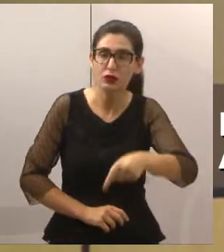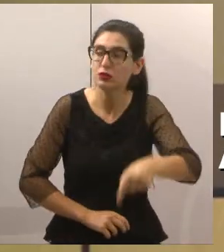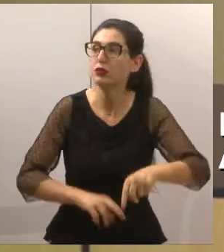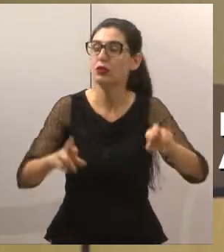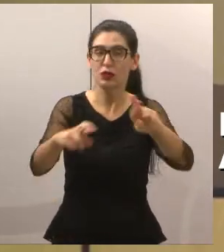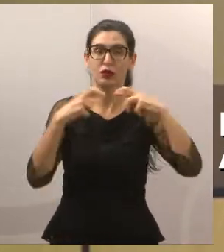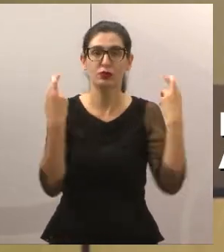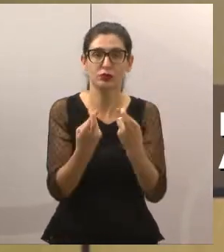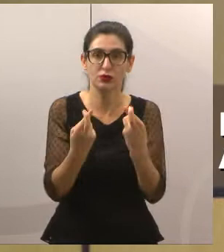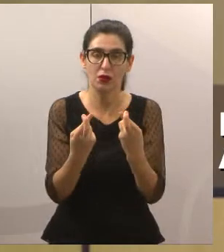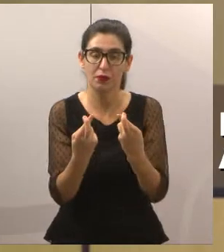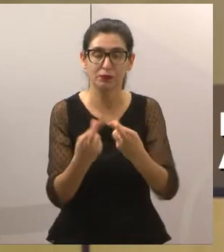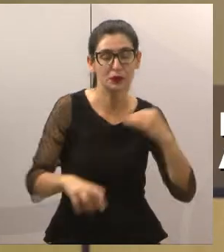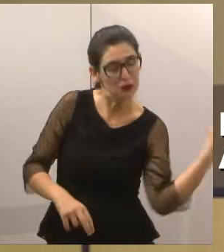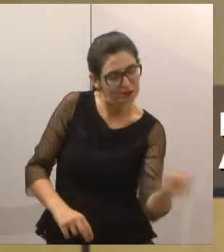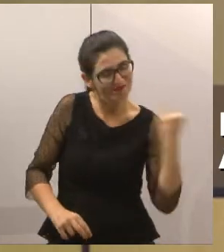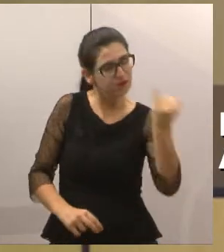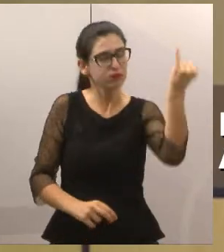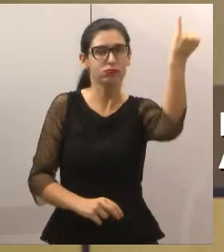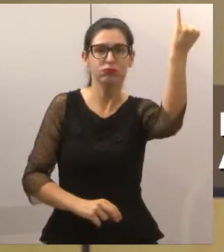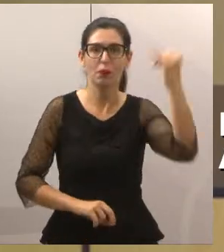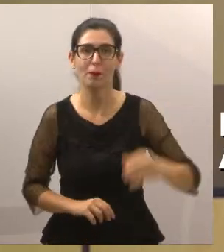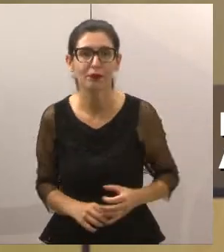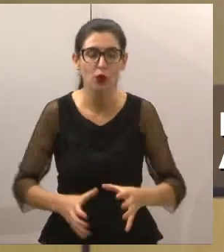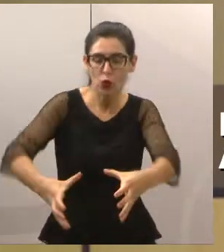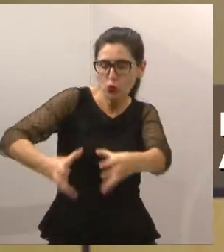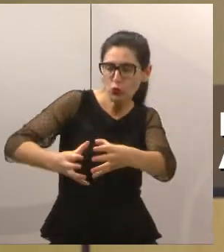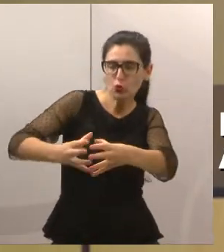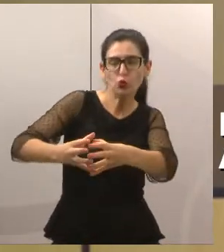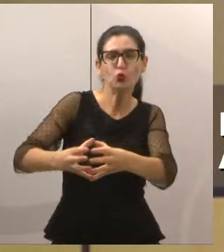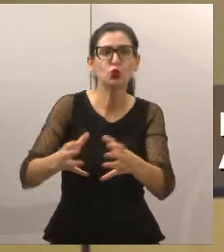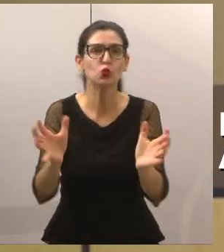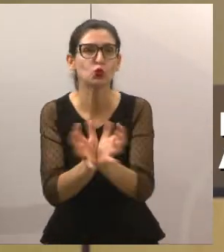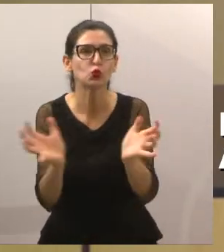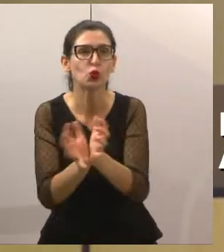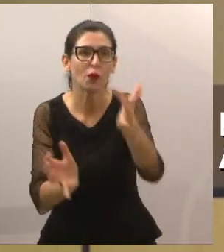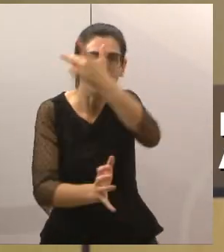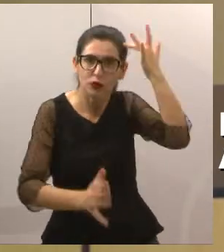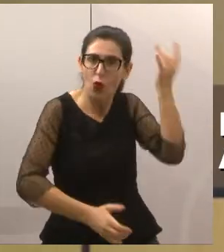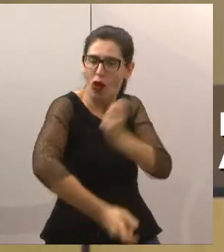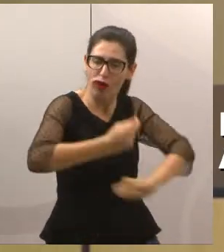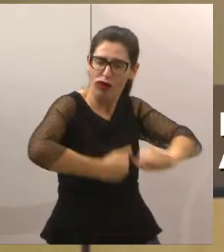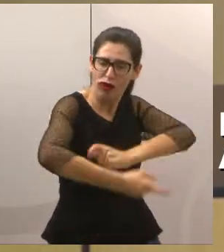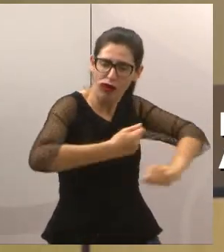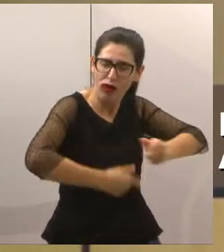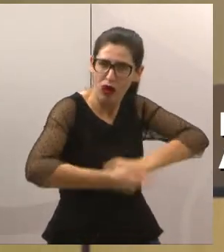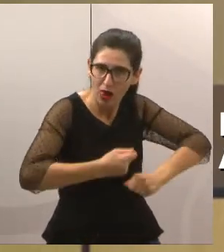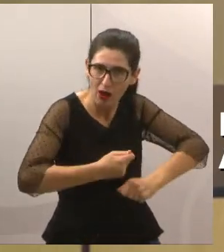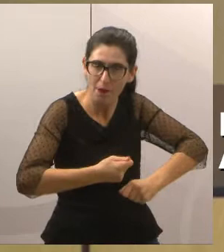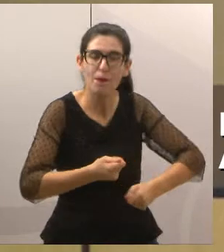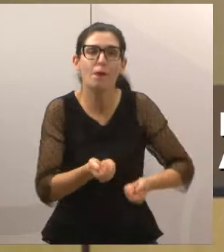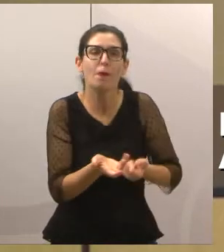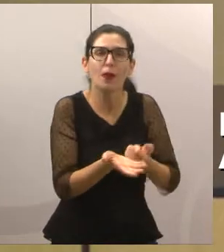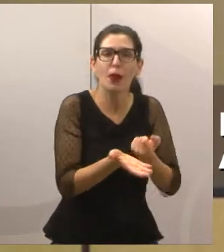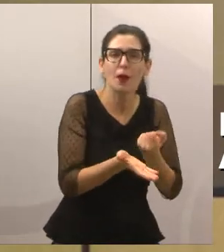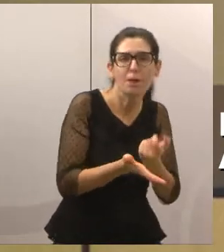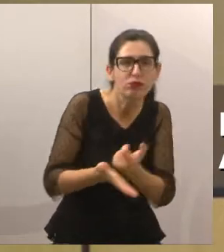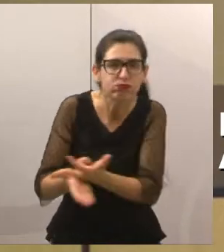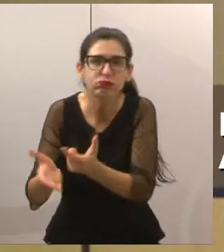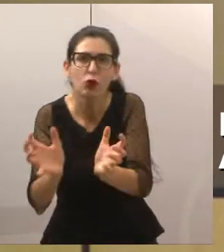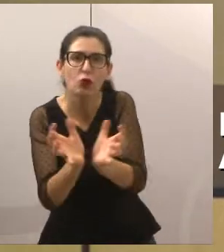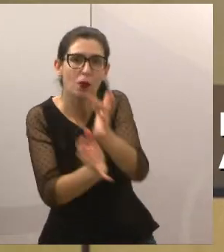audiência pública, ela é conduzida pela Comissão Permanente de Finanças e Orçamento desta Casa, que é composta por